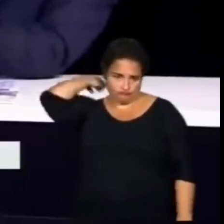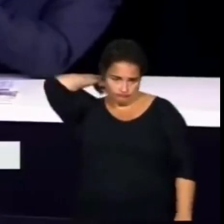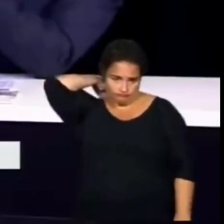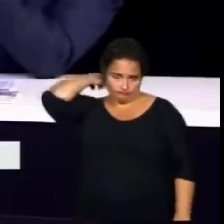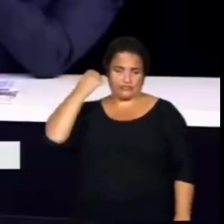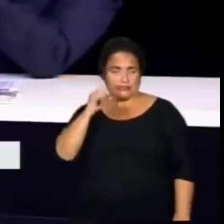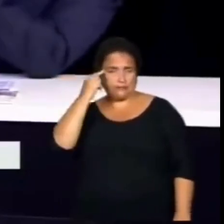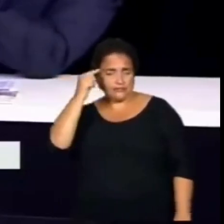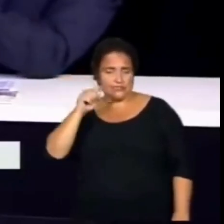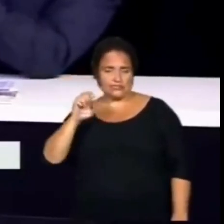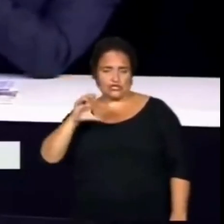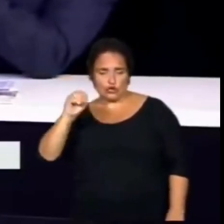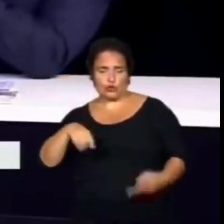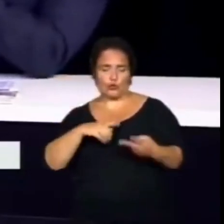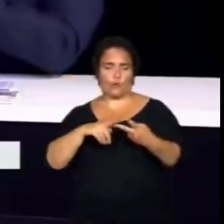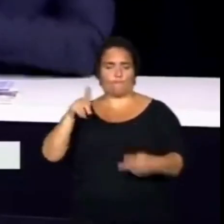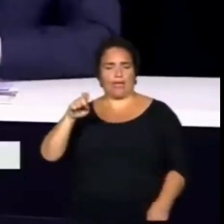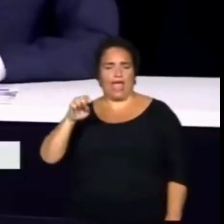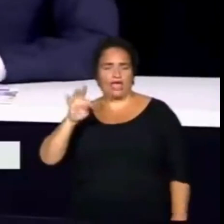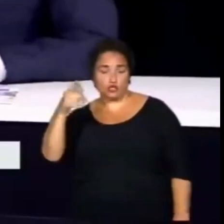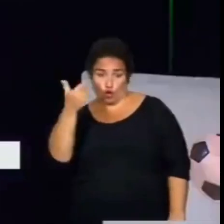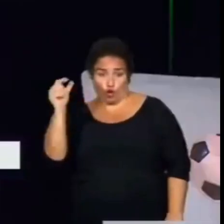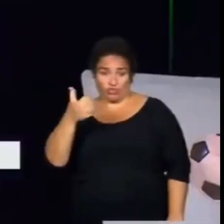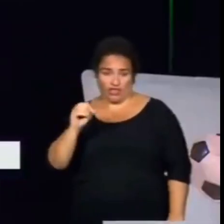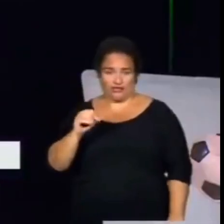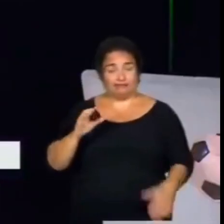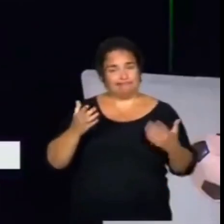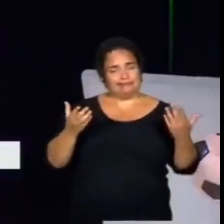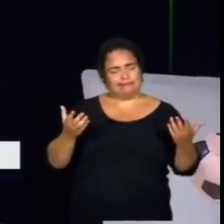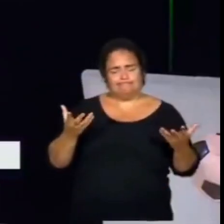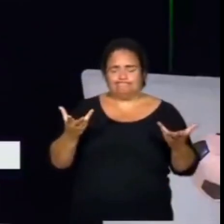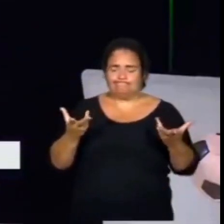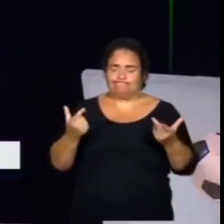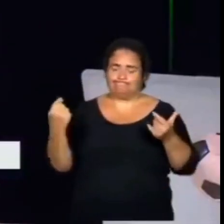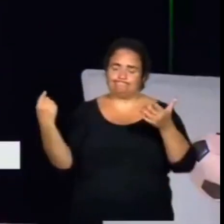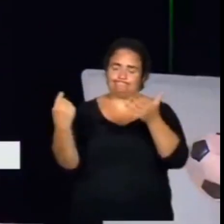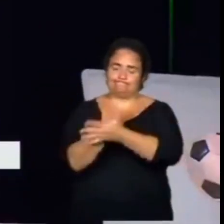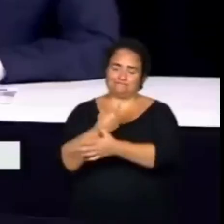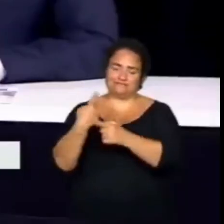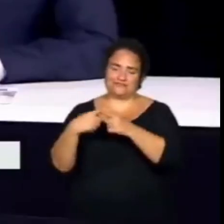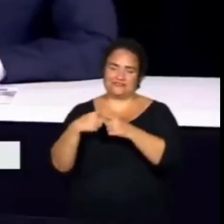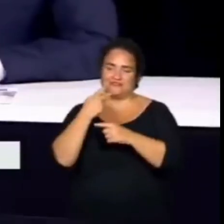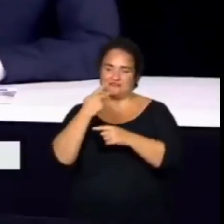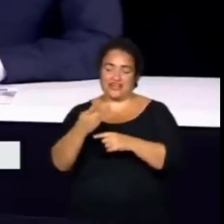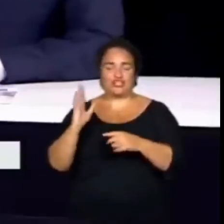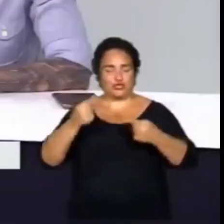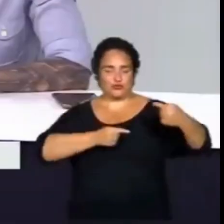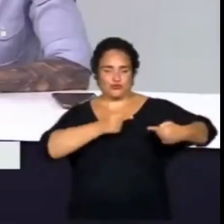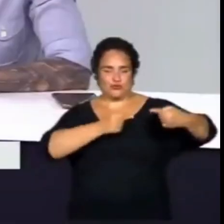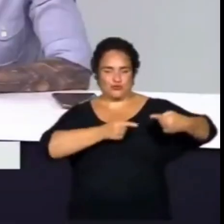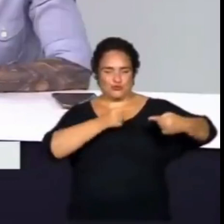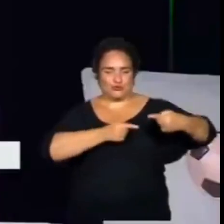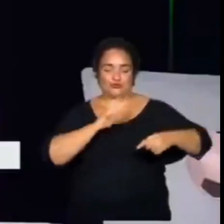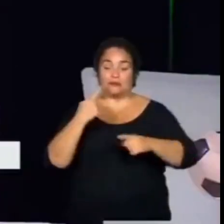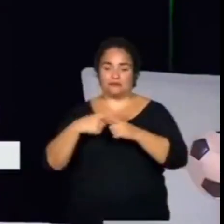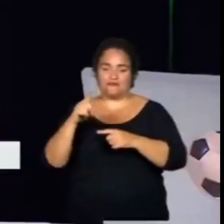pensar em Zico, Petkovic e outros camisas 10? Cara, Sérgio, excelente pergunta, porque você vai me dar A a gente já chance, discutiu aqui você vai muitas me